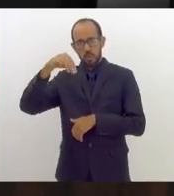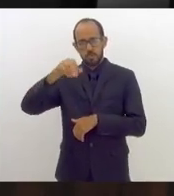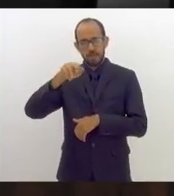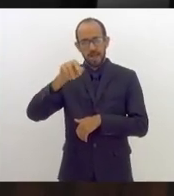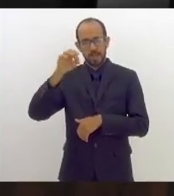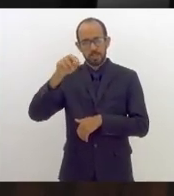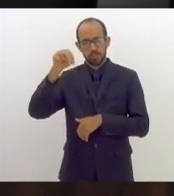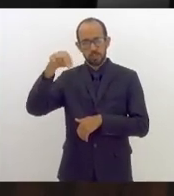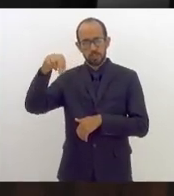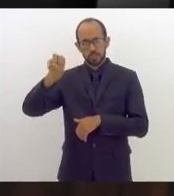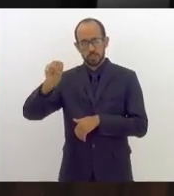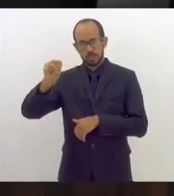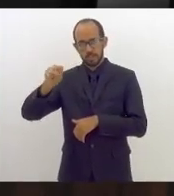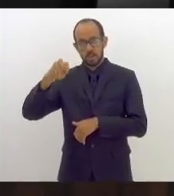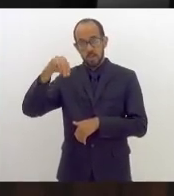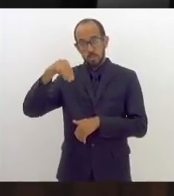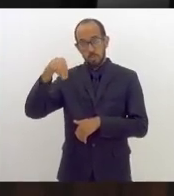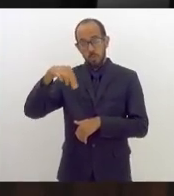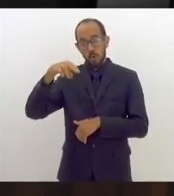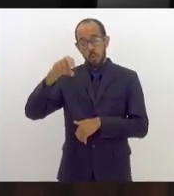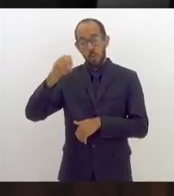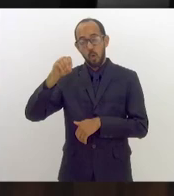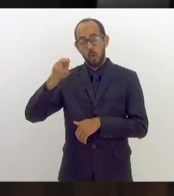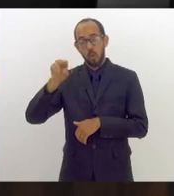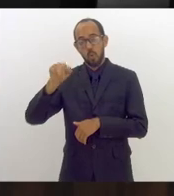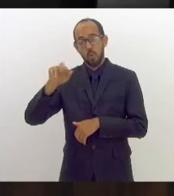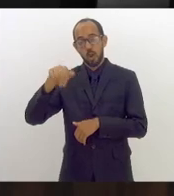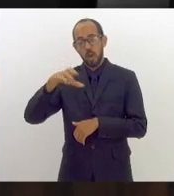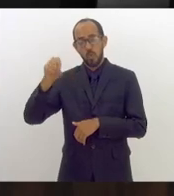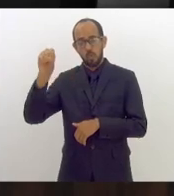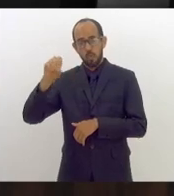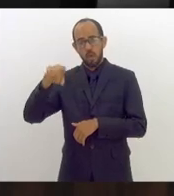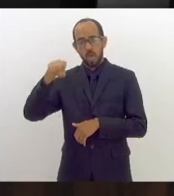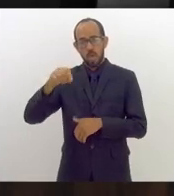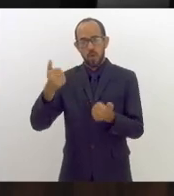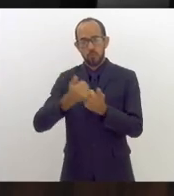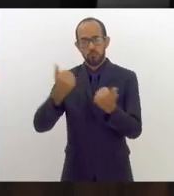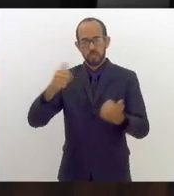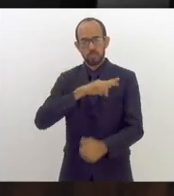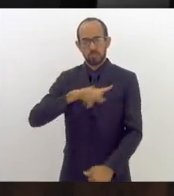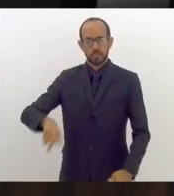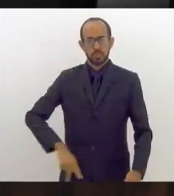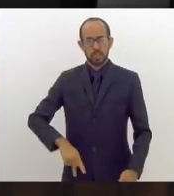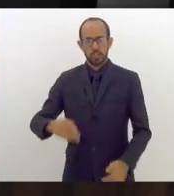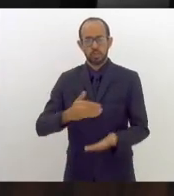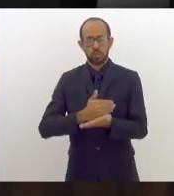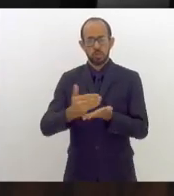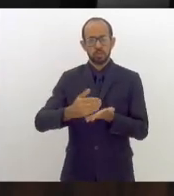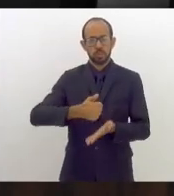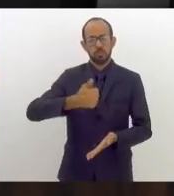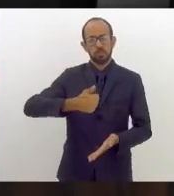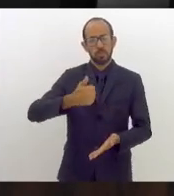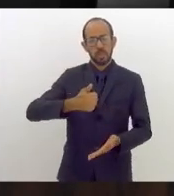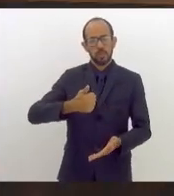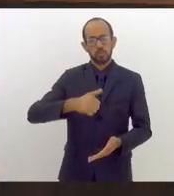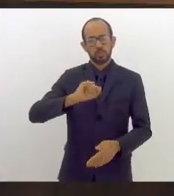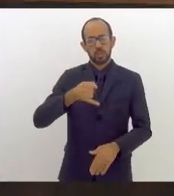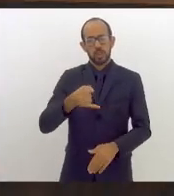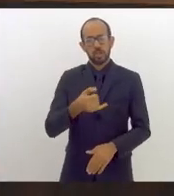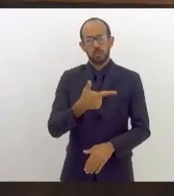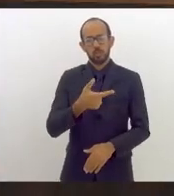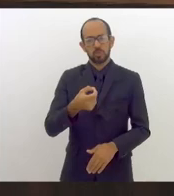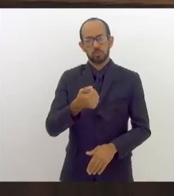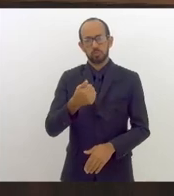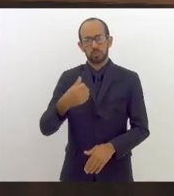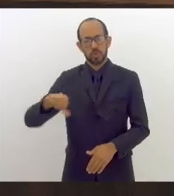o vice-presidente da República Federativa do Brasil desde o dia primeiro de janeiro de 2019 e